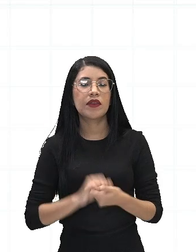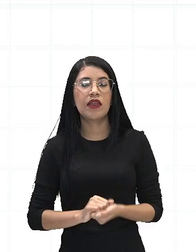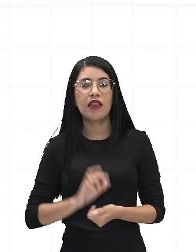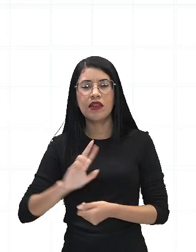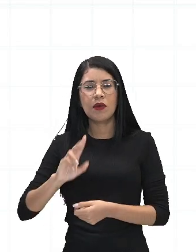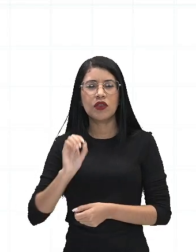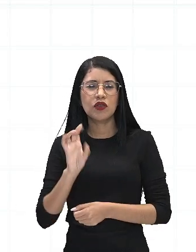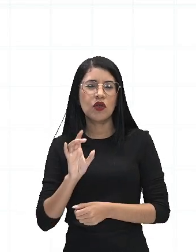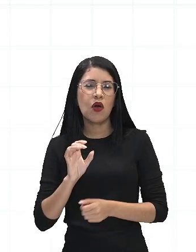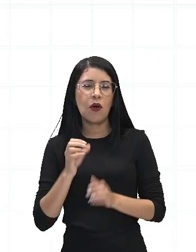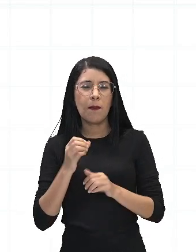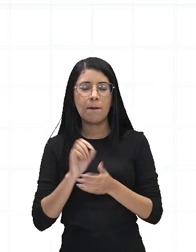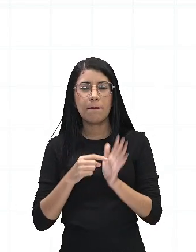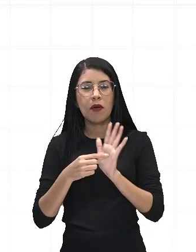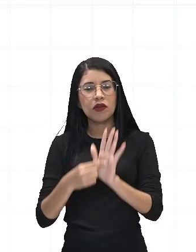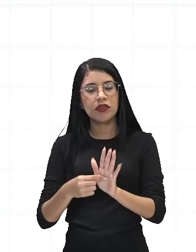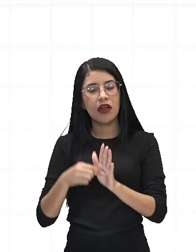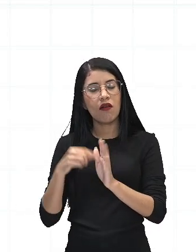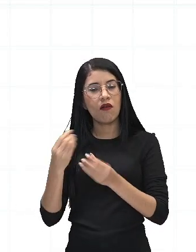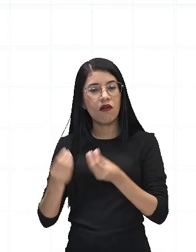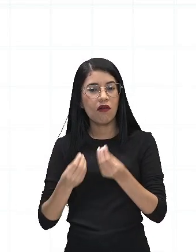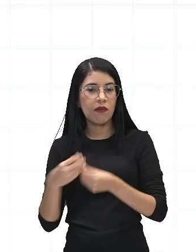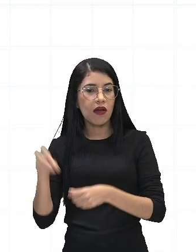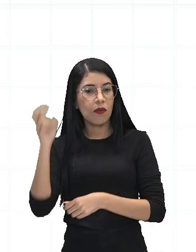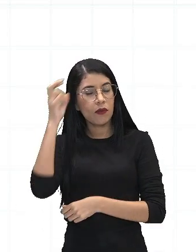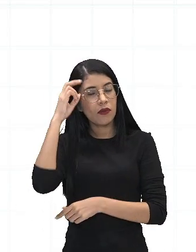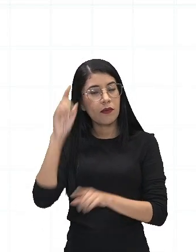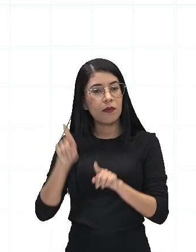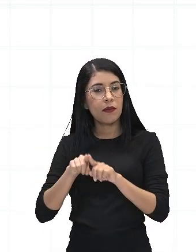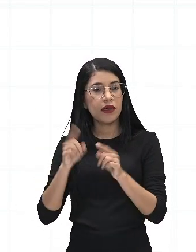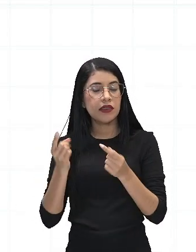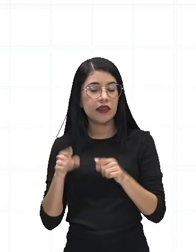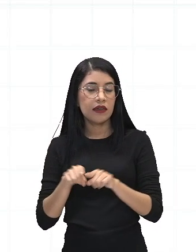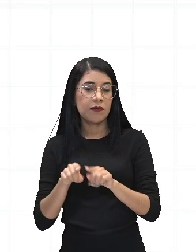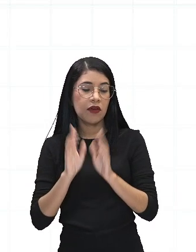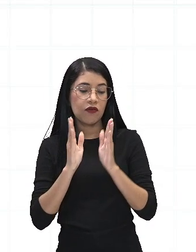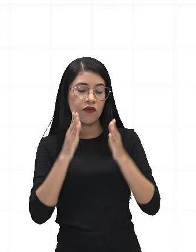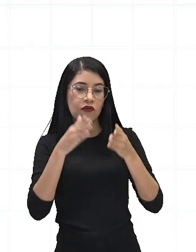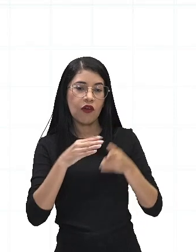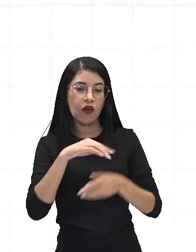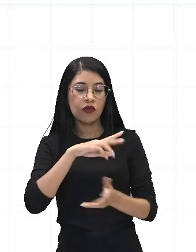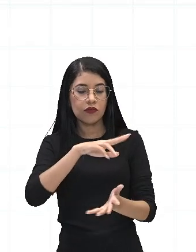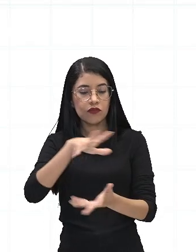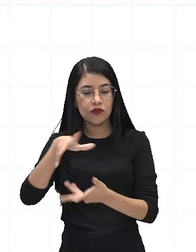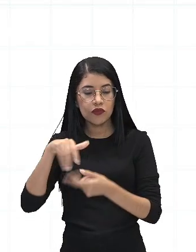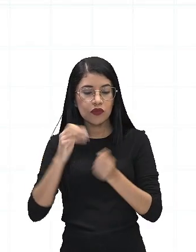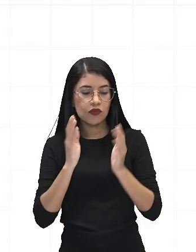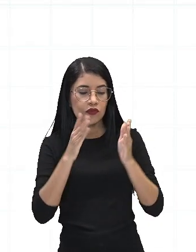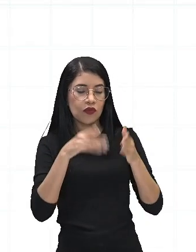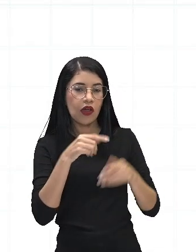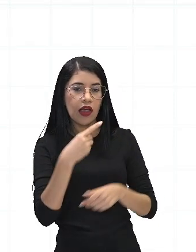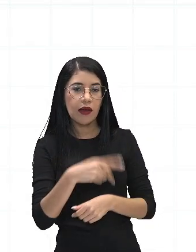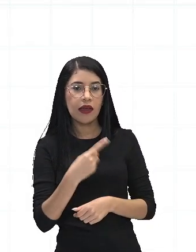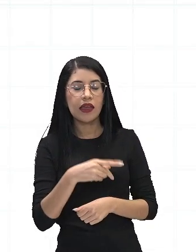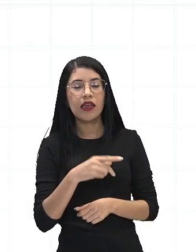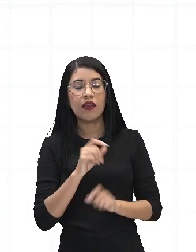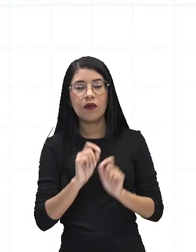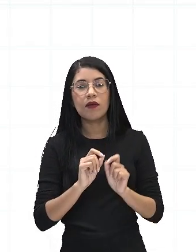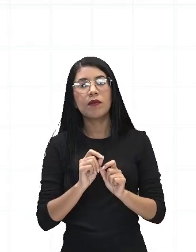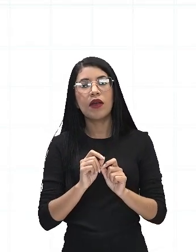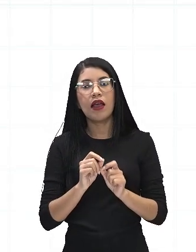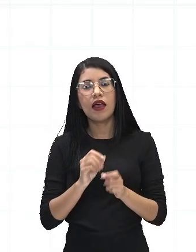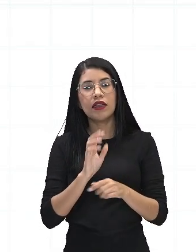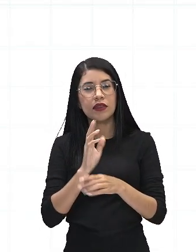meramente exportar um produto e voltar a atenção do mundo para o nosso